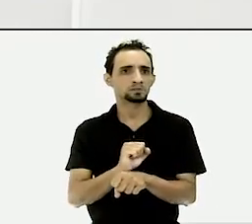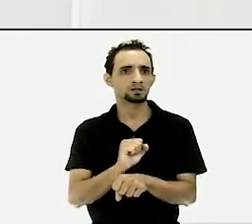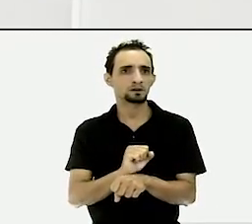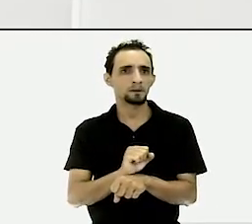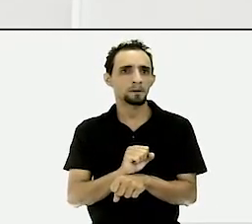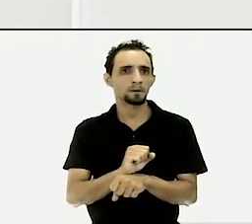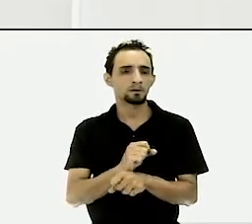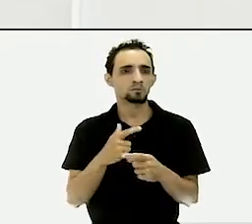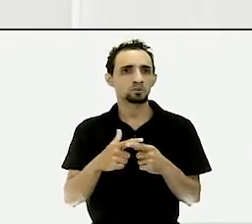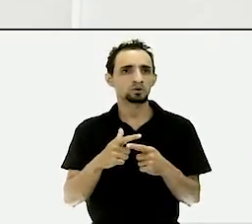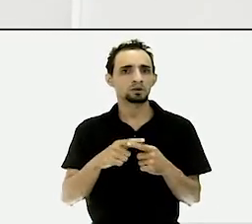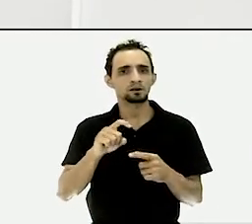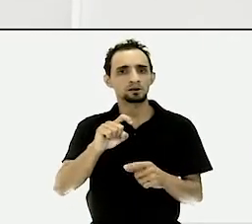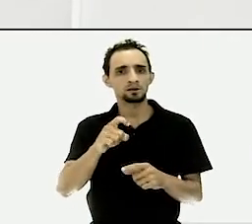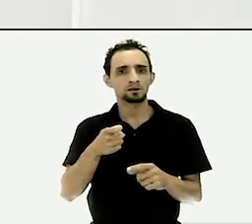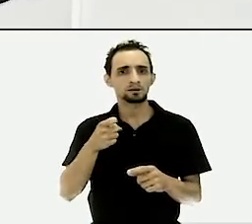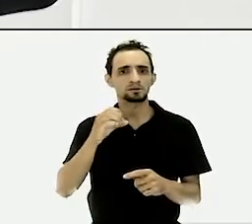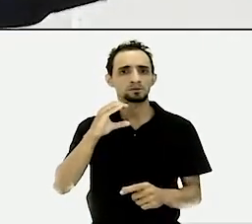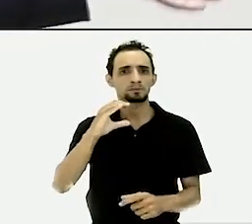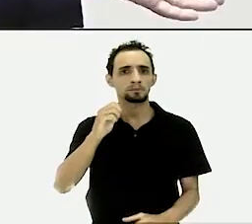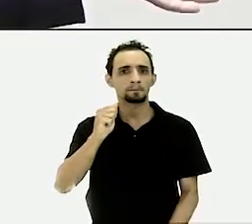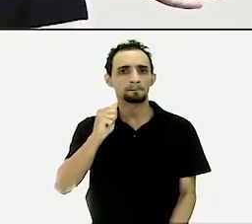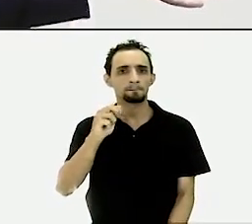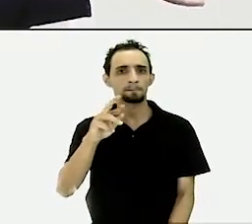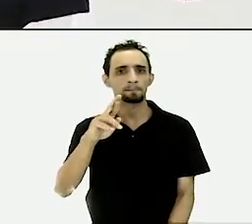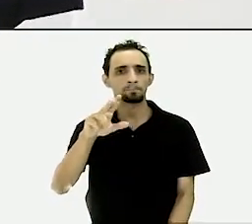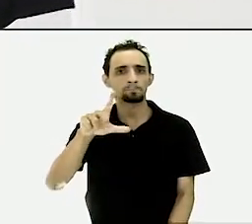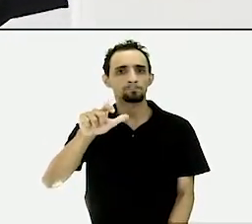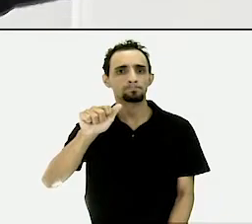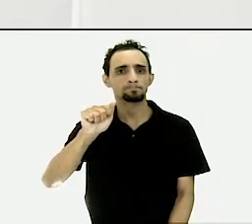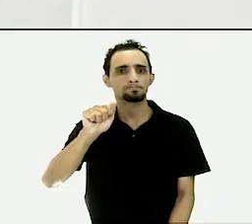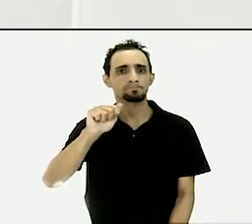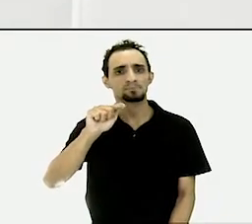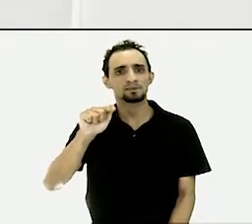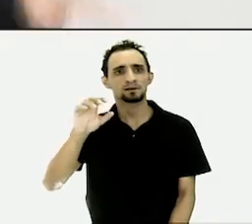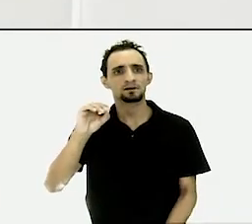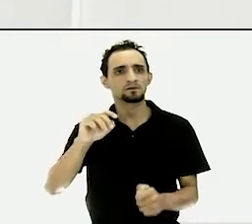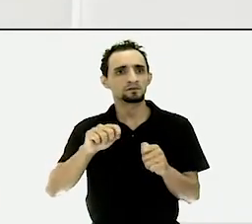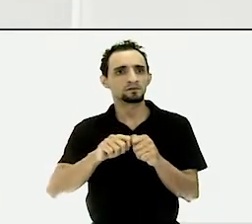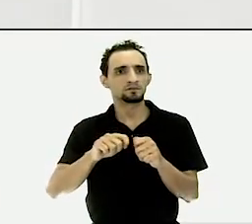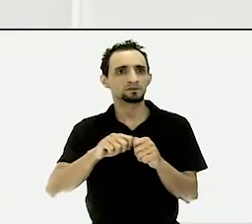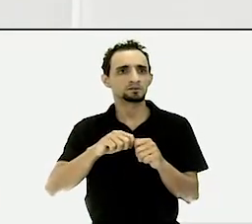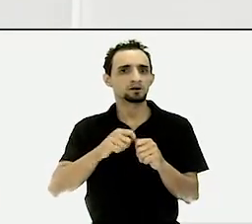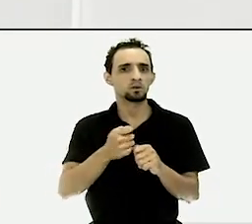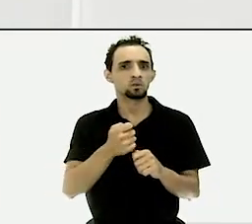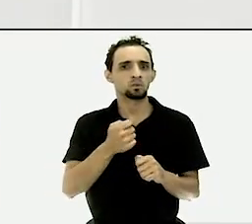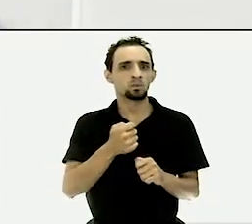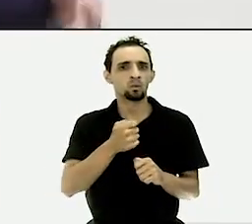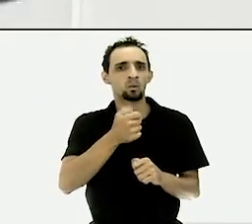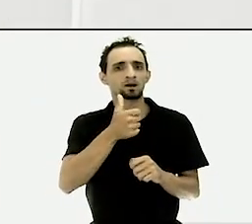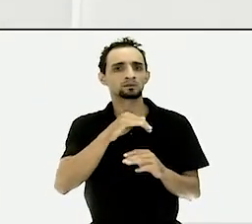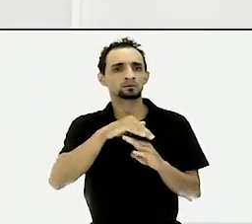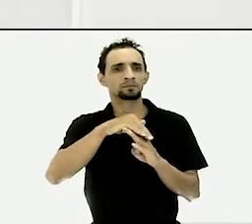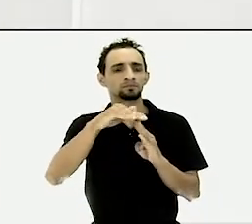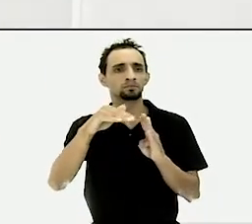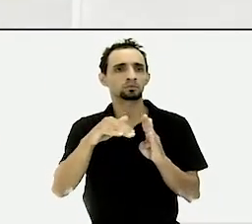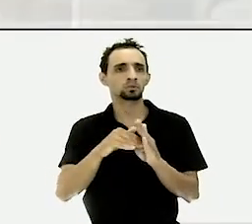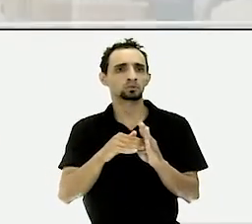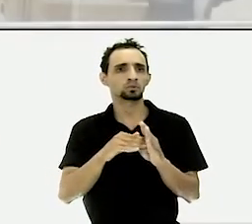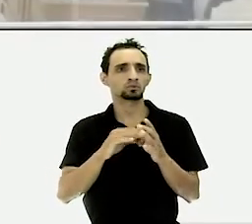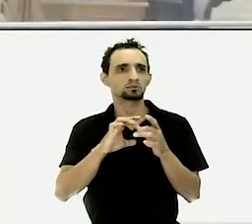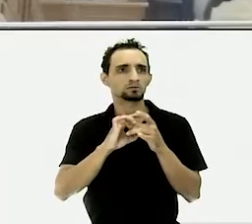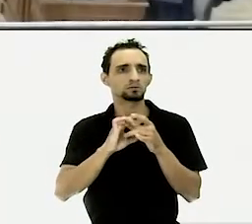Vai fazer quiosque de lanchonete agora? Não tem perigo. Ô, Auro, ninguém vai fazer quiosque. Ninguém está falando de quiosque. Não, era essa. Eles